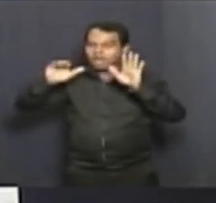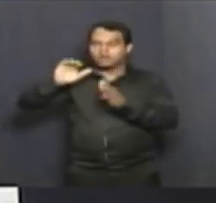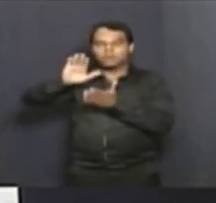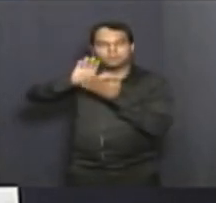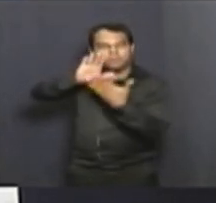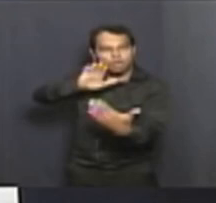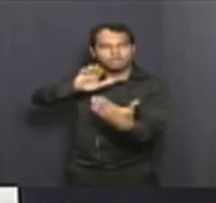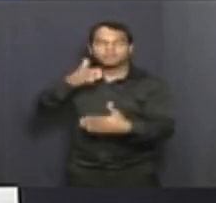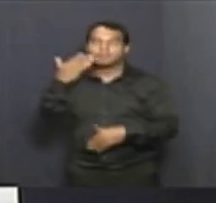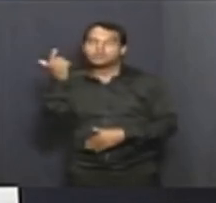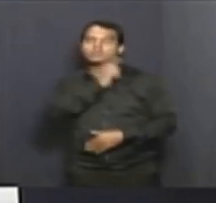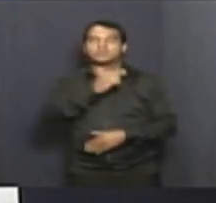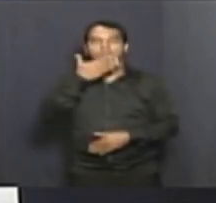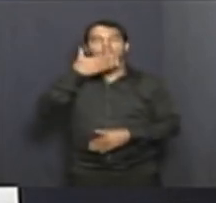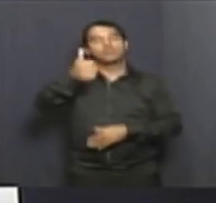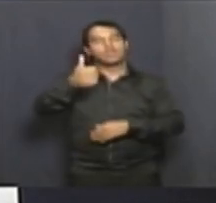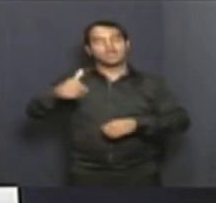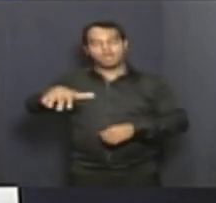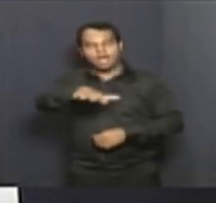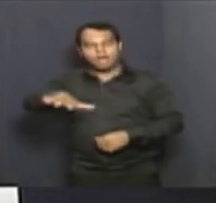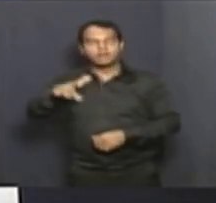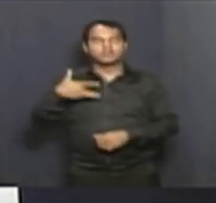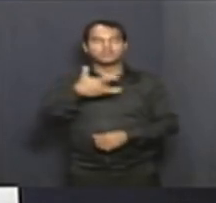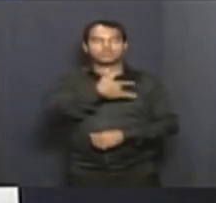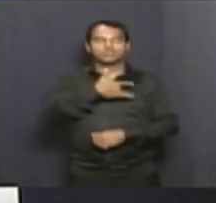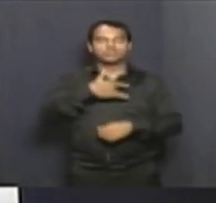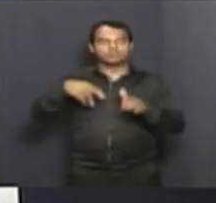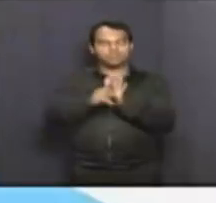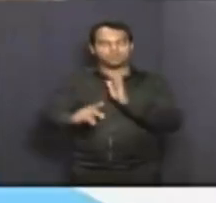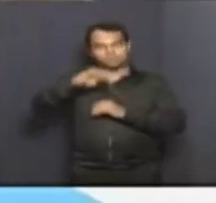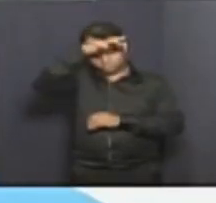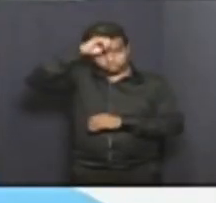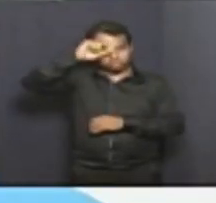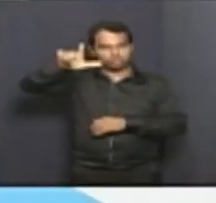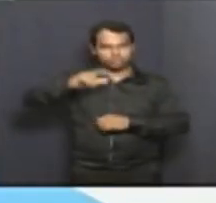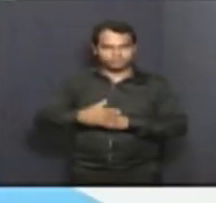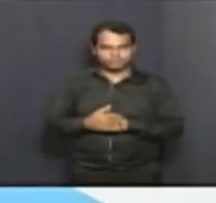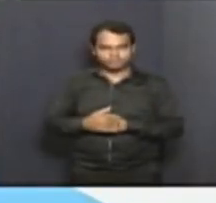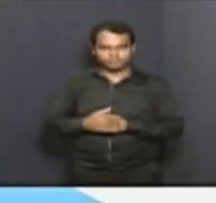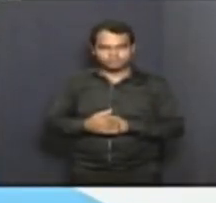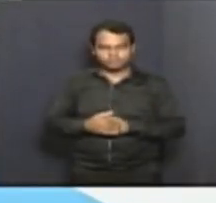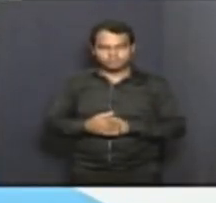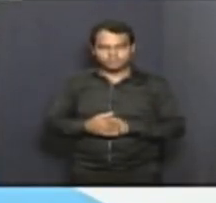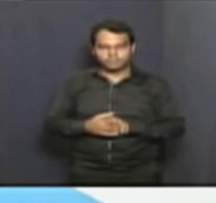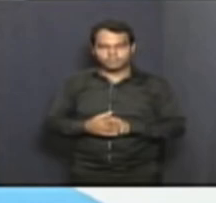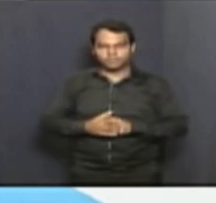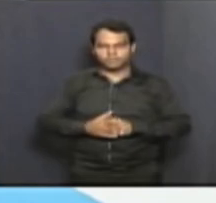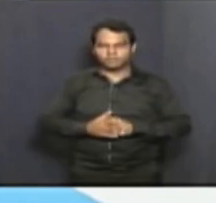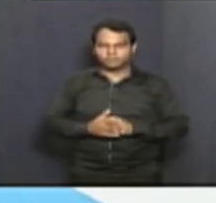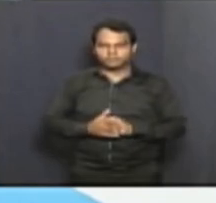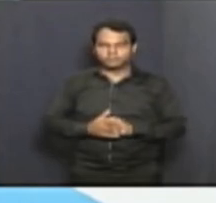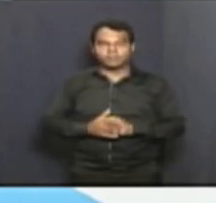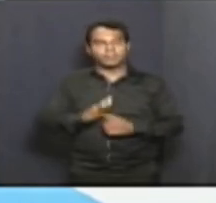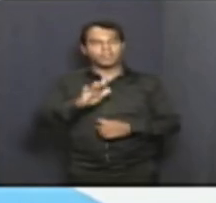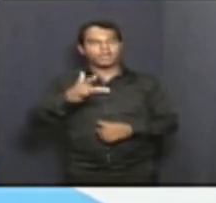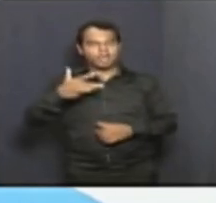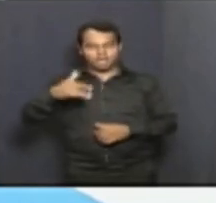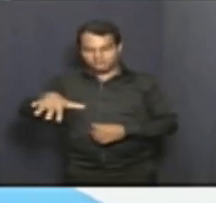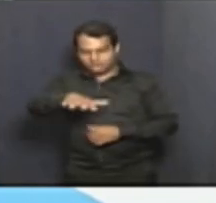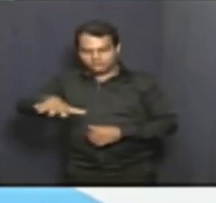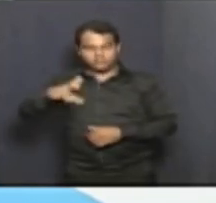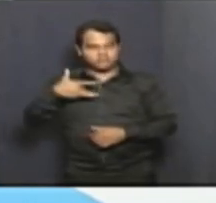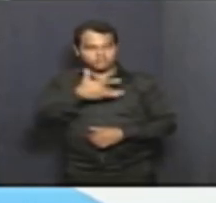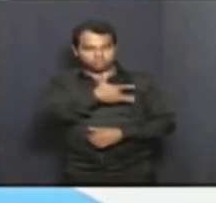para melhorar a saúde pública de mato grosso do sul está funcionando a saúde pública